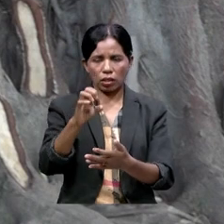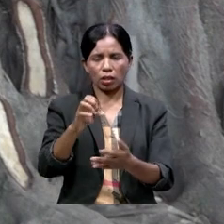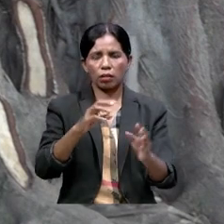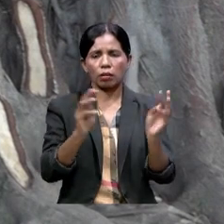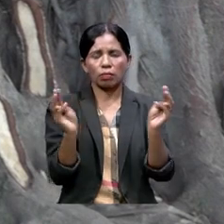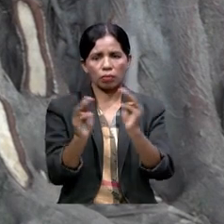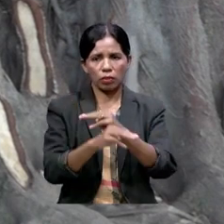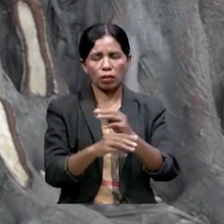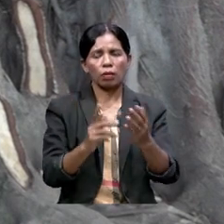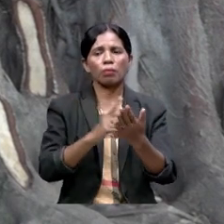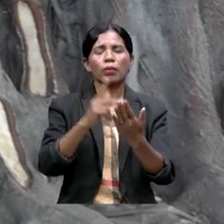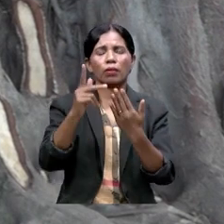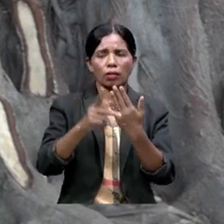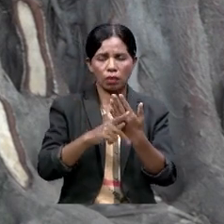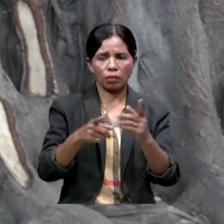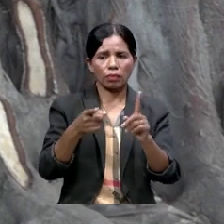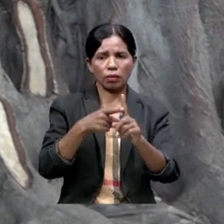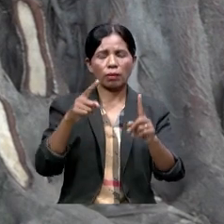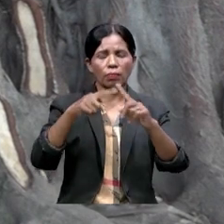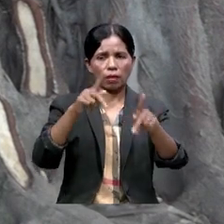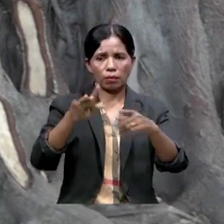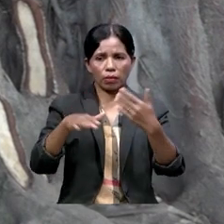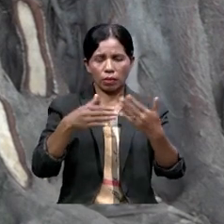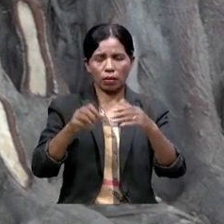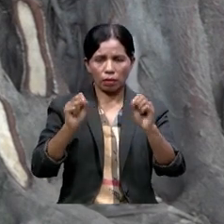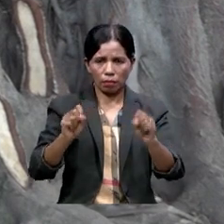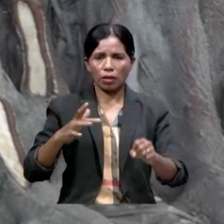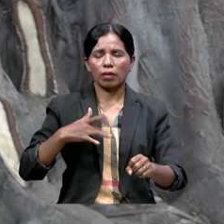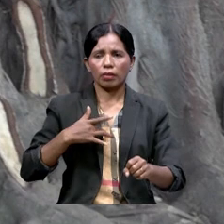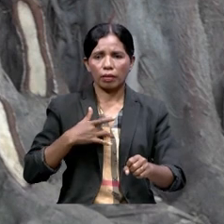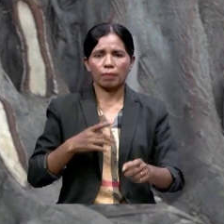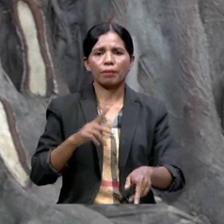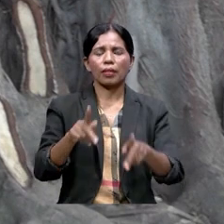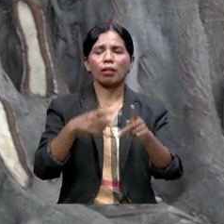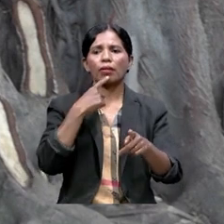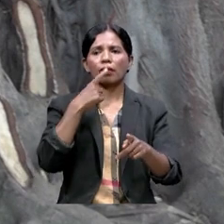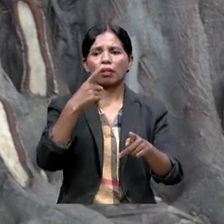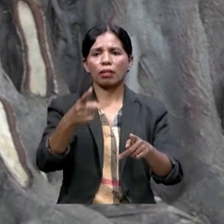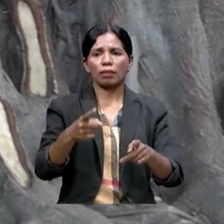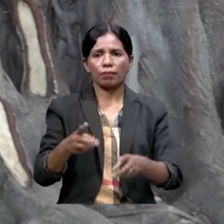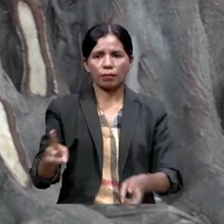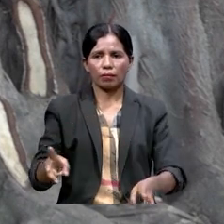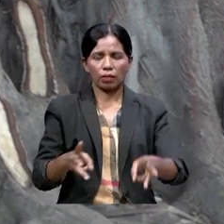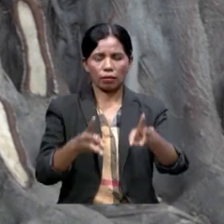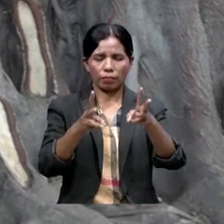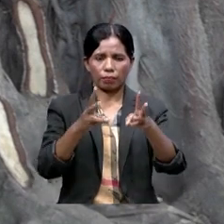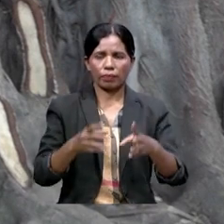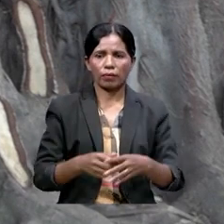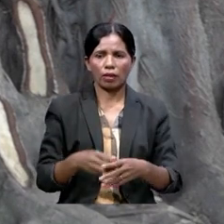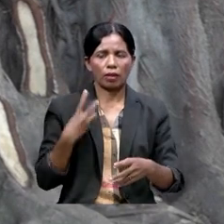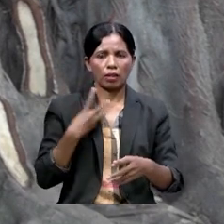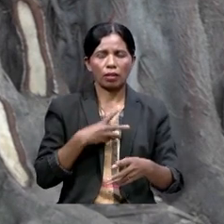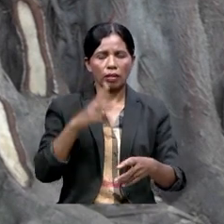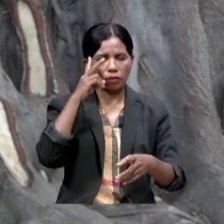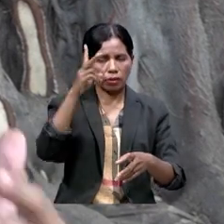sai programa positivo, ba povo ida, né? Atu povo ida, né? Belecente. Né, mas é uma dejan, banyak jalan menu de Roma. Ita ia visão bot